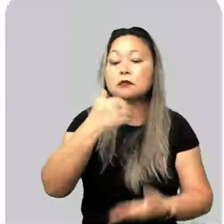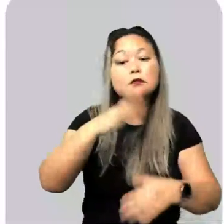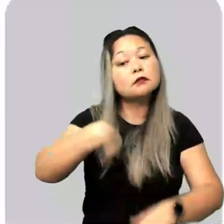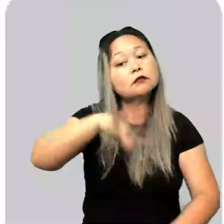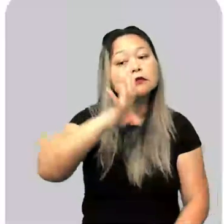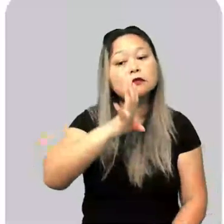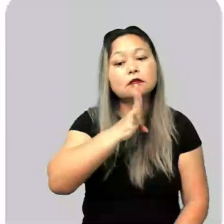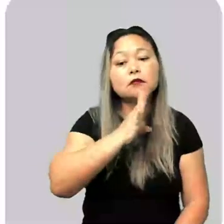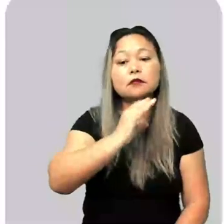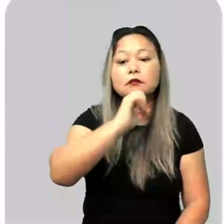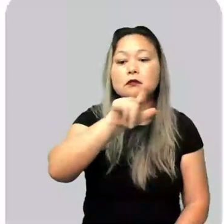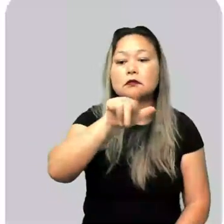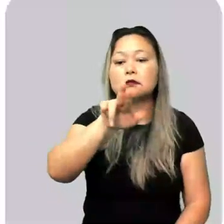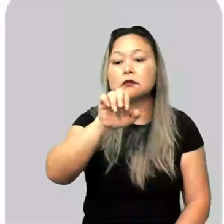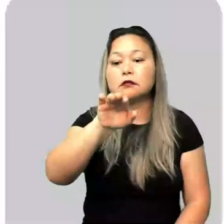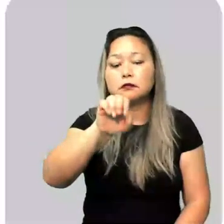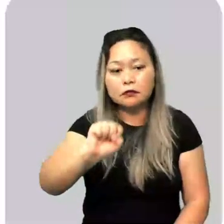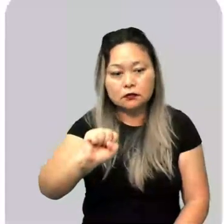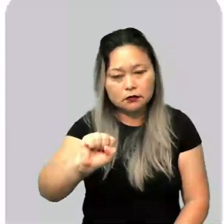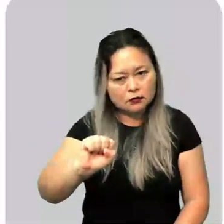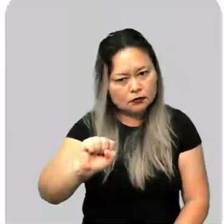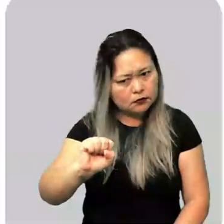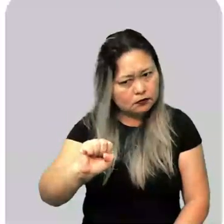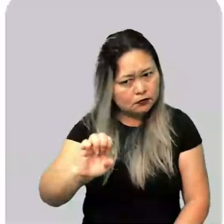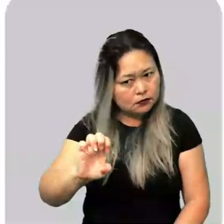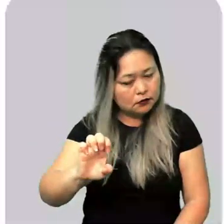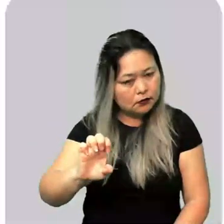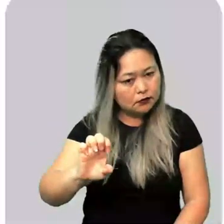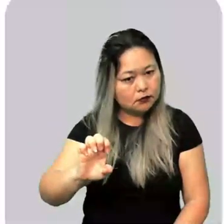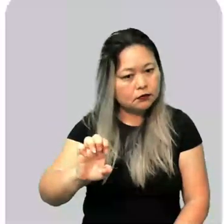mais conhecidos são a celulose,